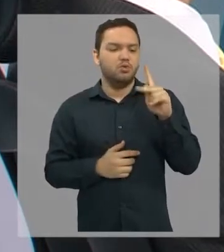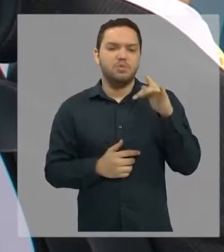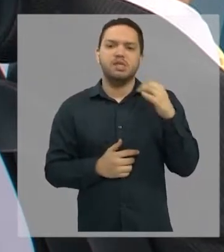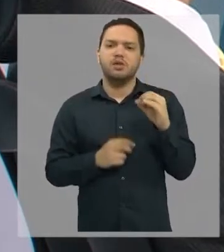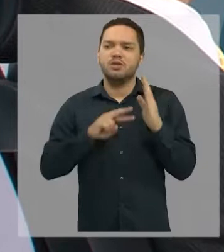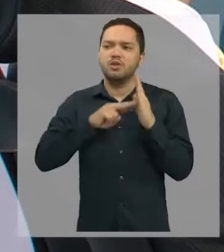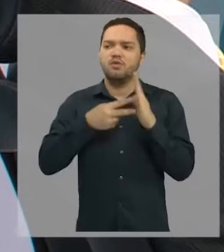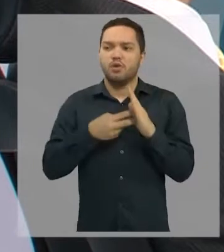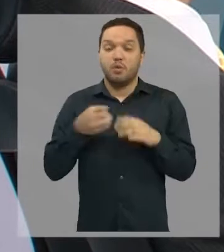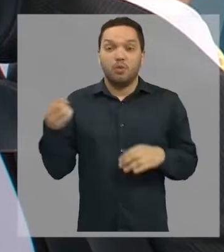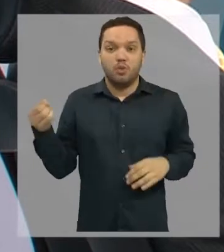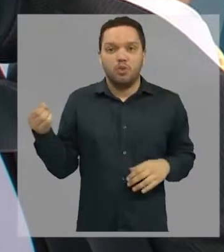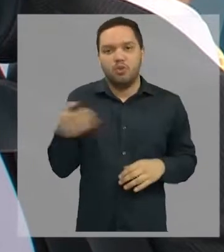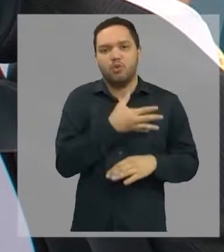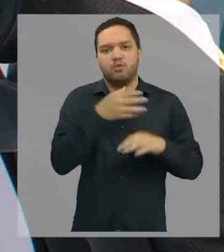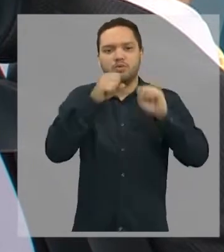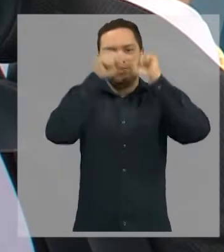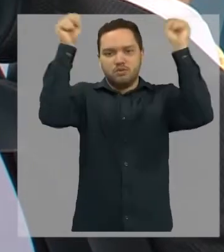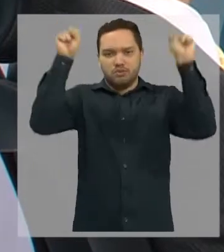novo sistema de se governar,